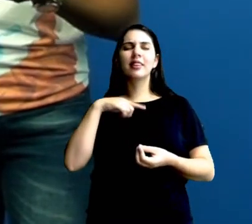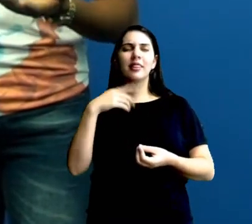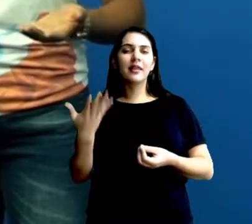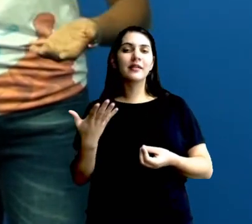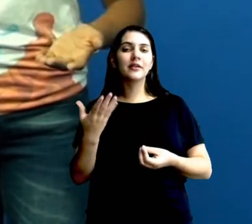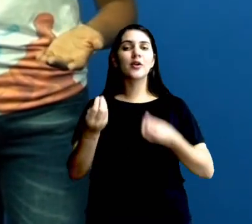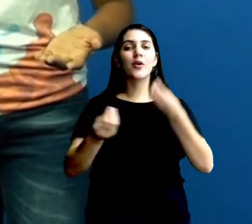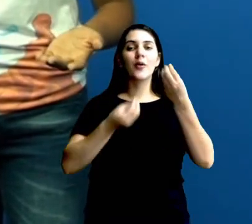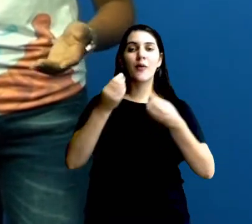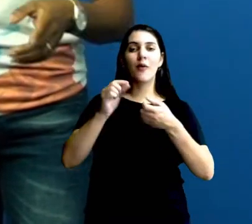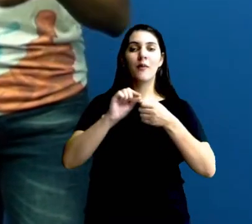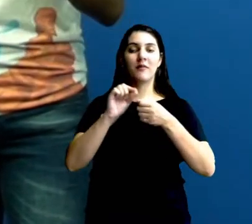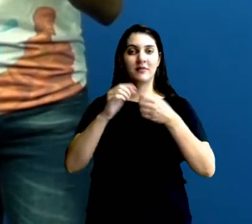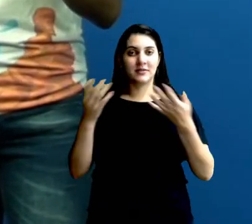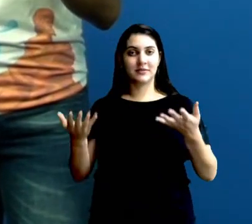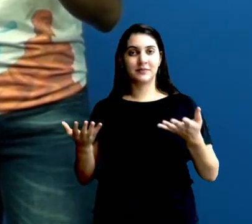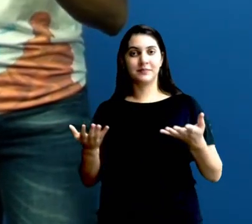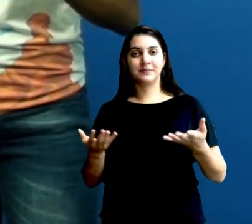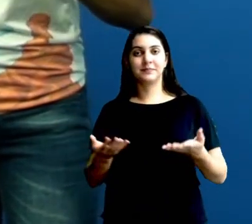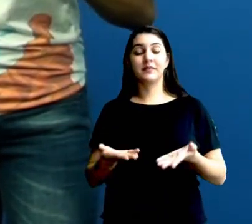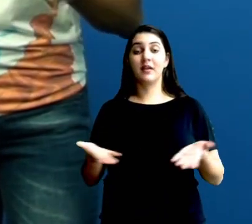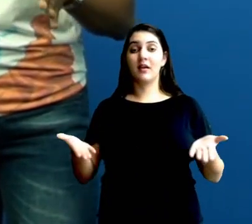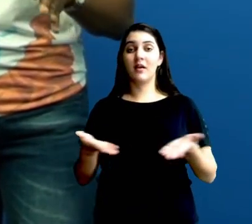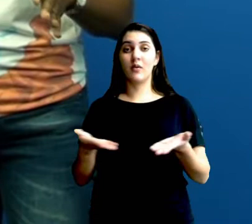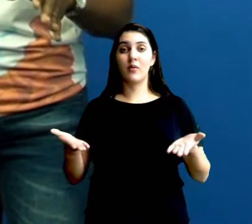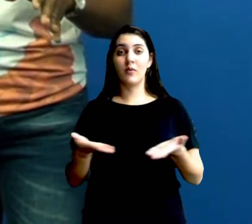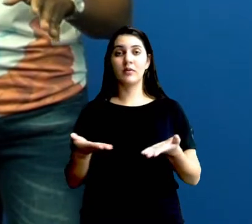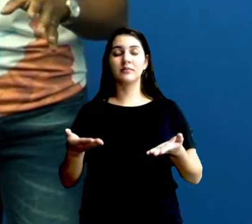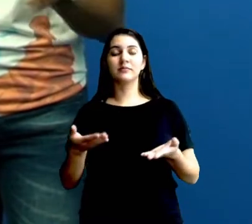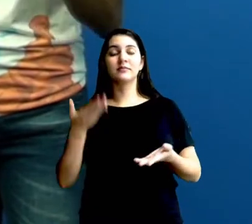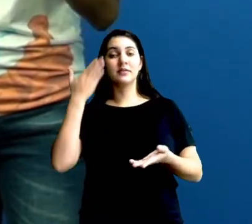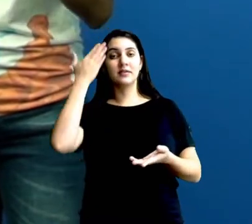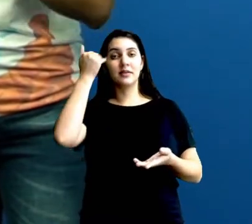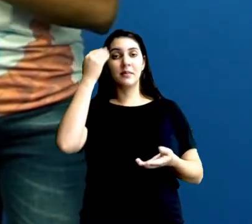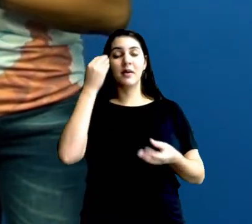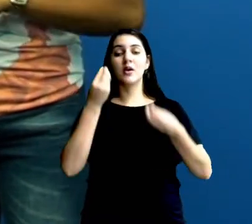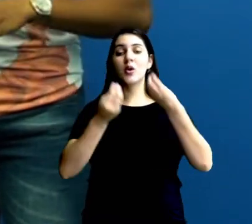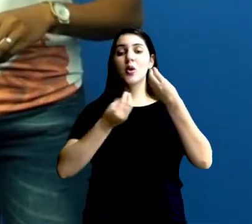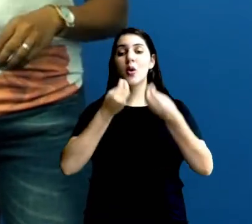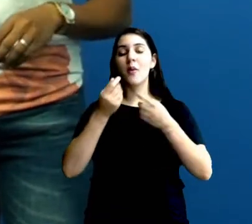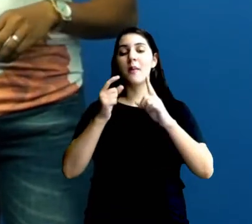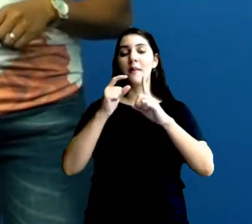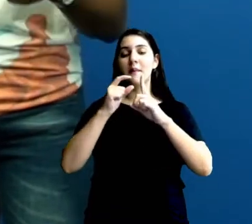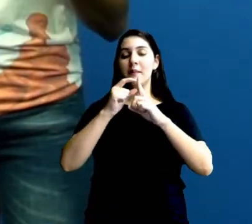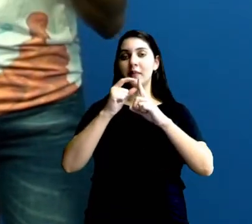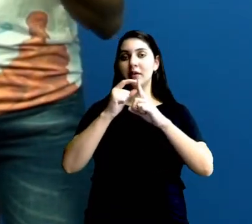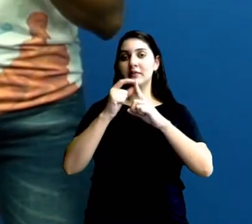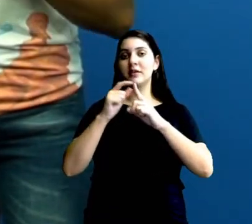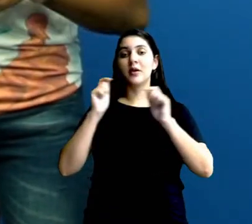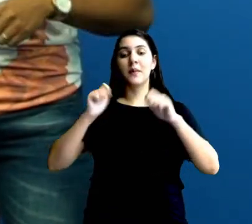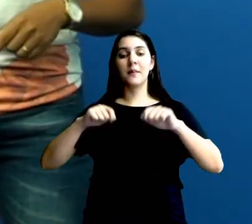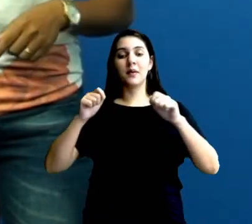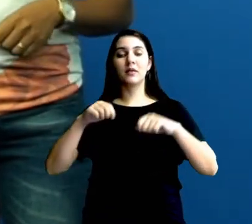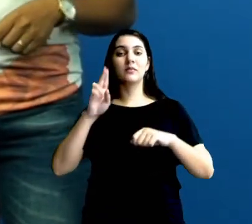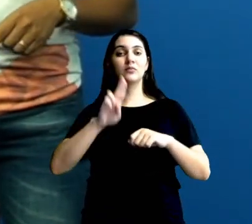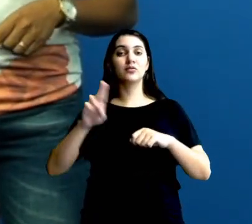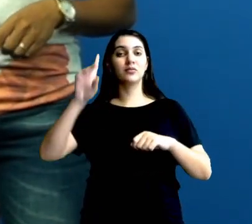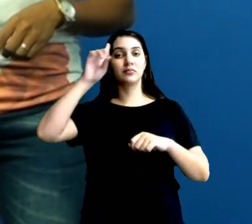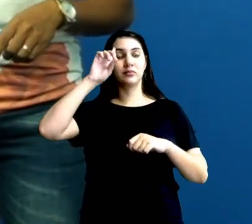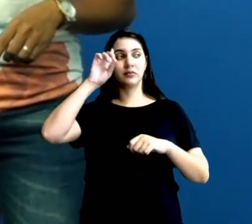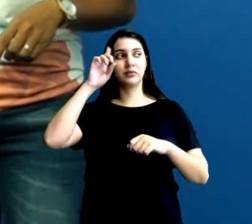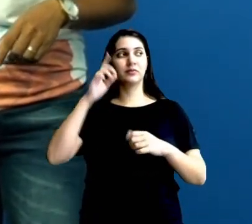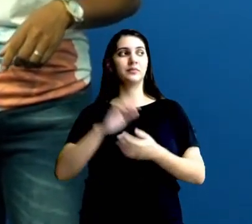irmãs? Como é que você faz isso? Então, ó, agora a gente vai descobrir quais são essas palavrinhas que você pode utilizar no dia a